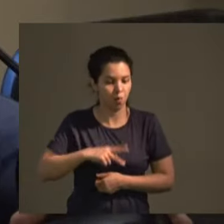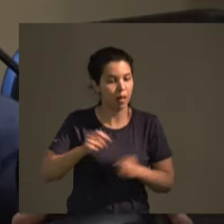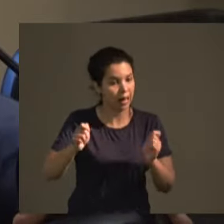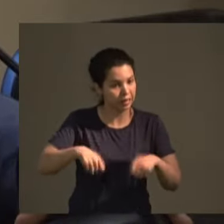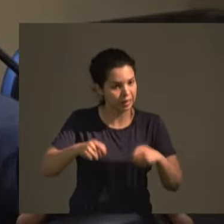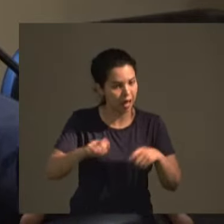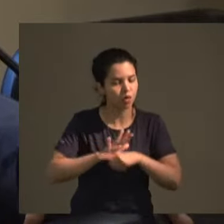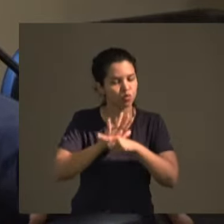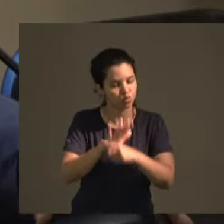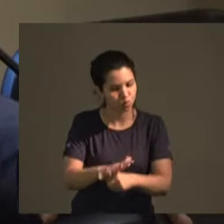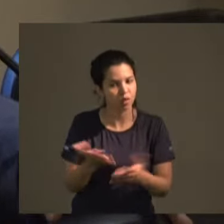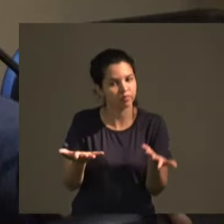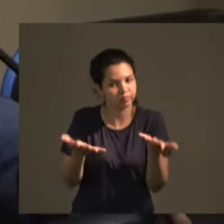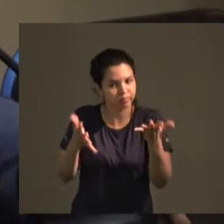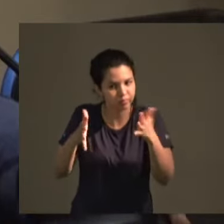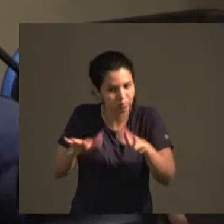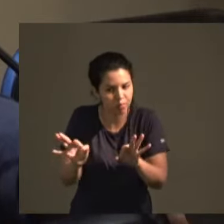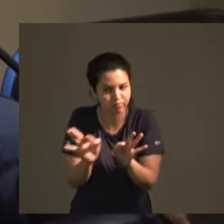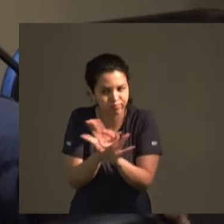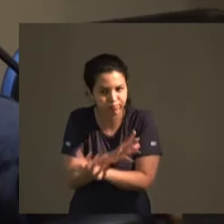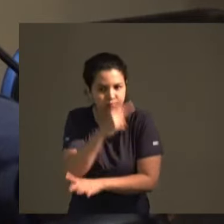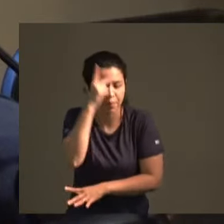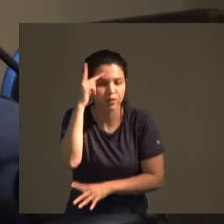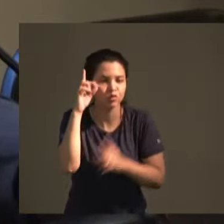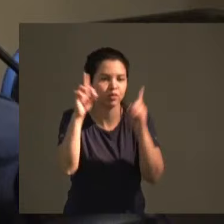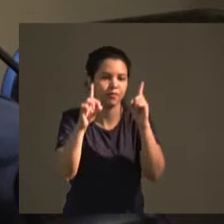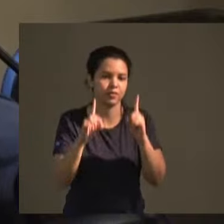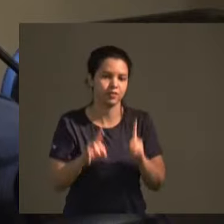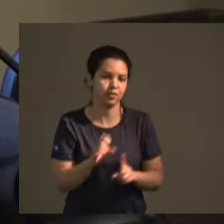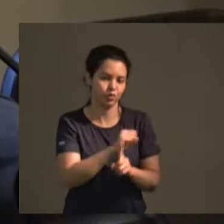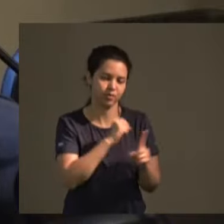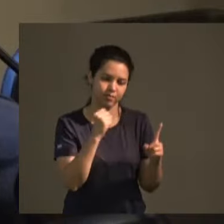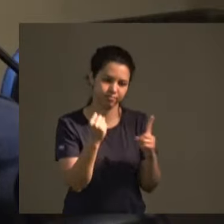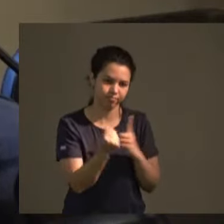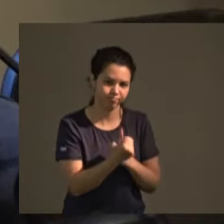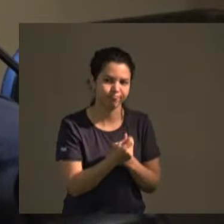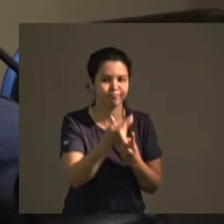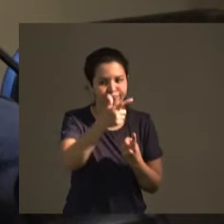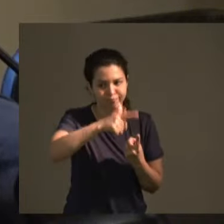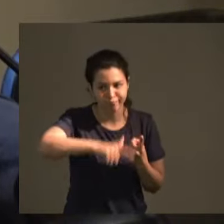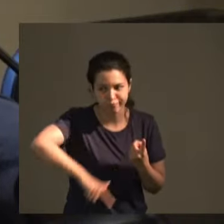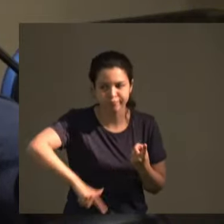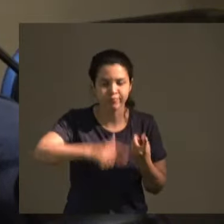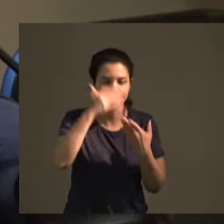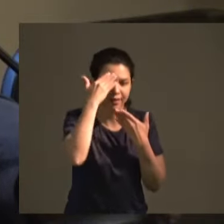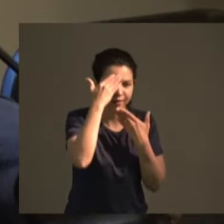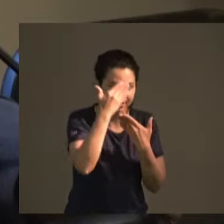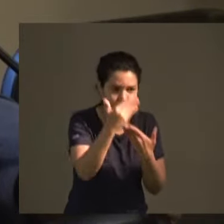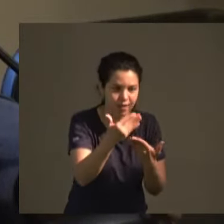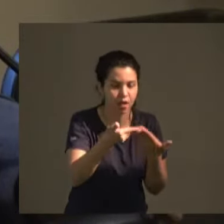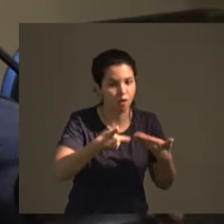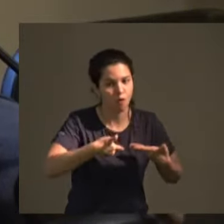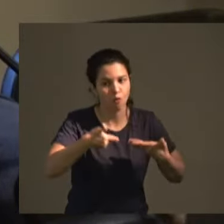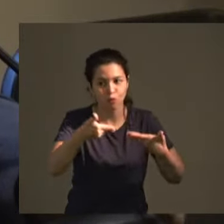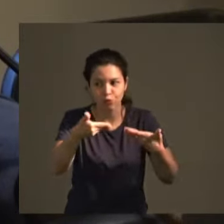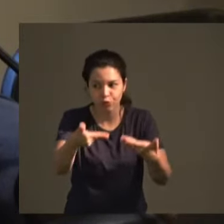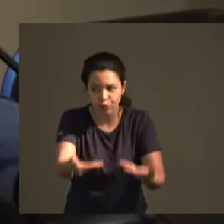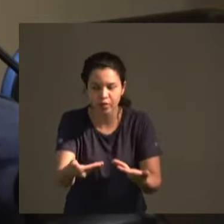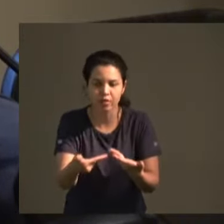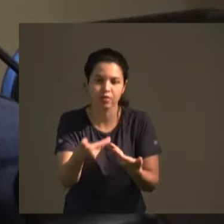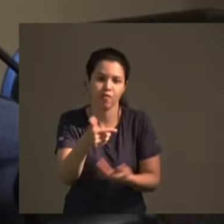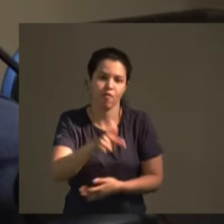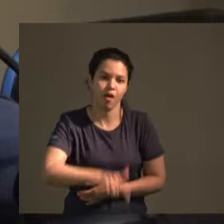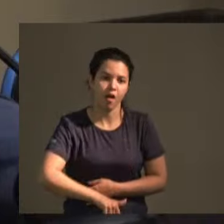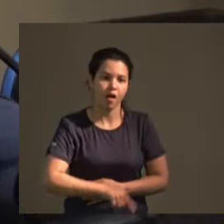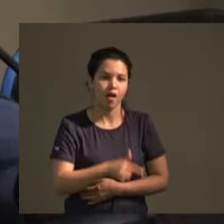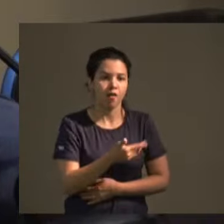a inclusão plena da pessoa com deficiência na sociedade. Mais uma vez, eu quero agradecer aqui o convite, dizer a vocês